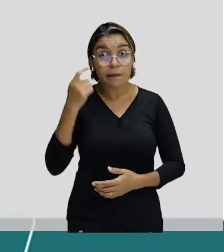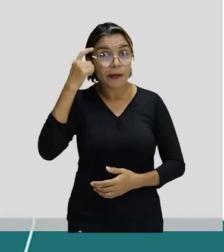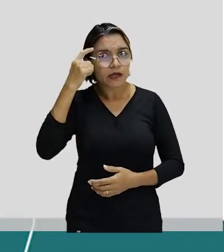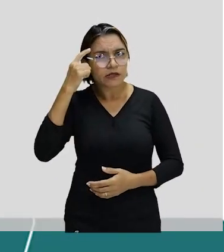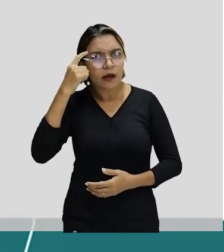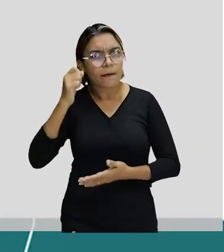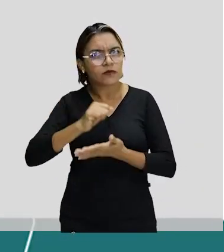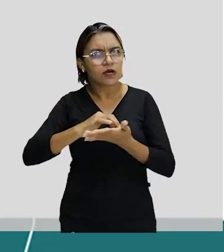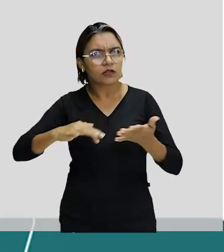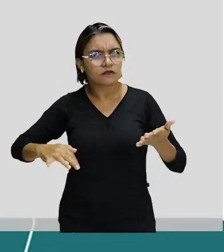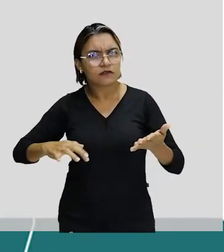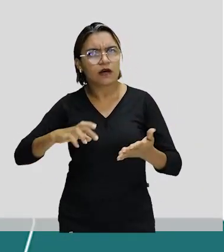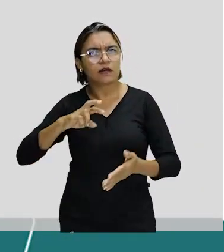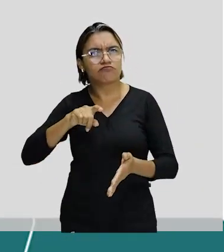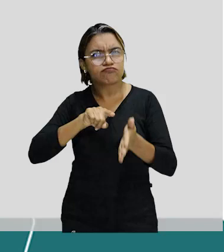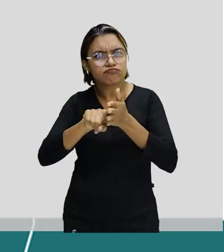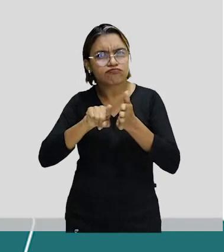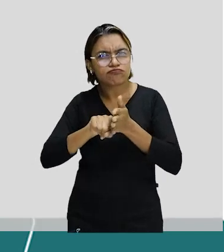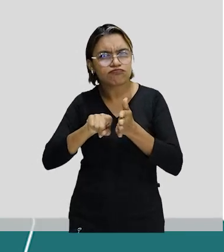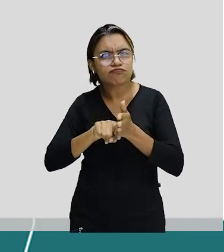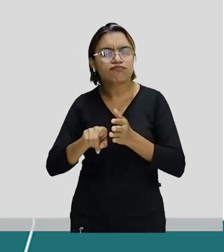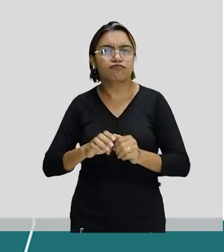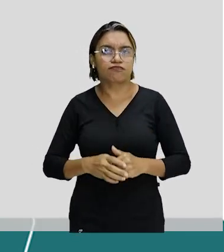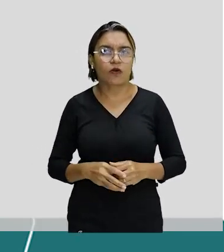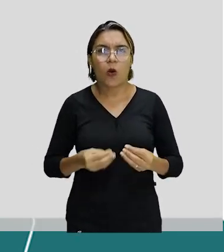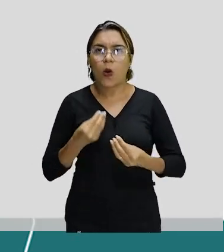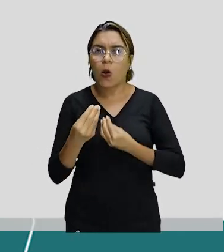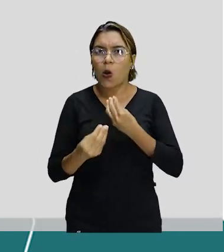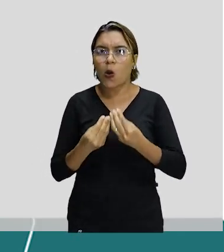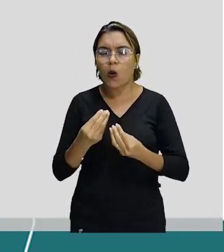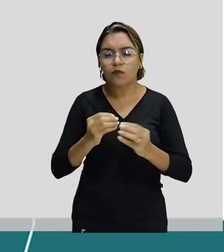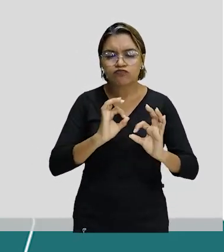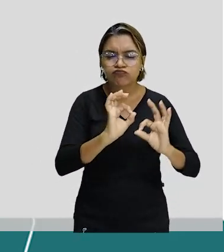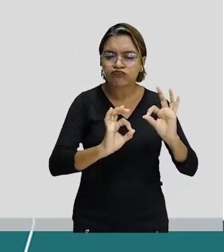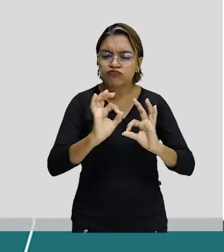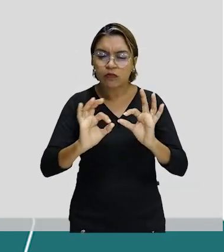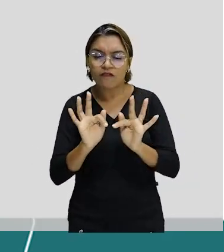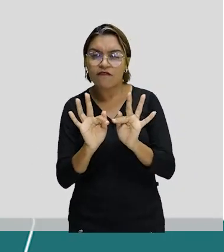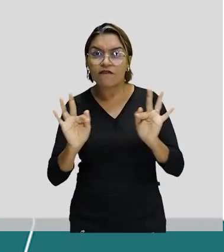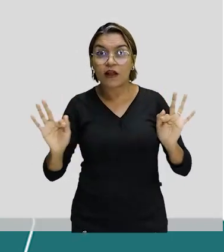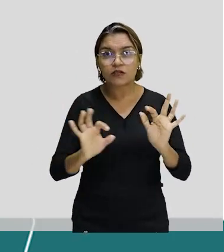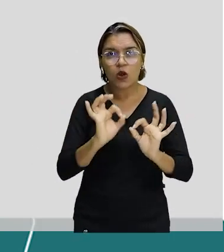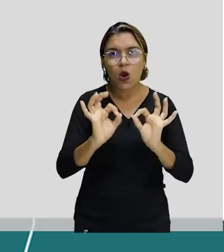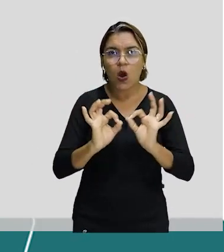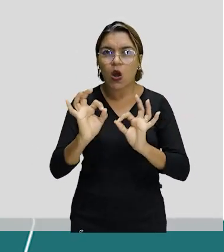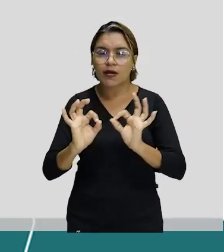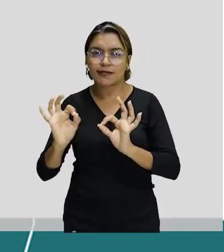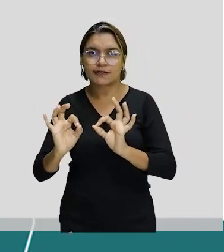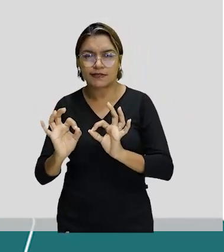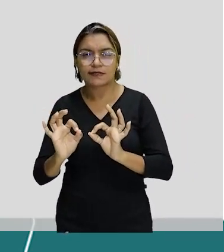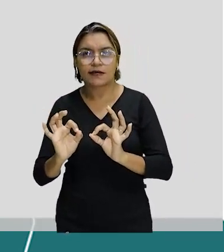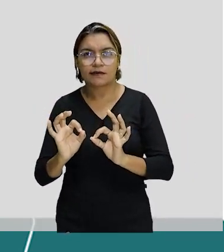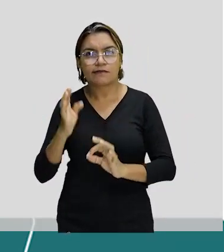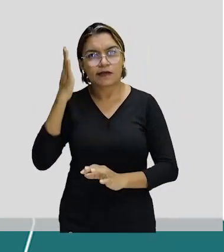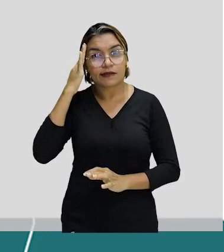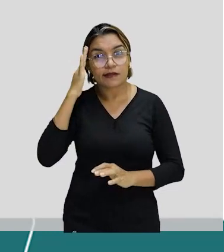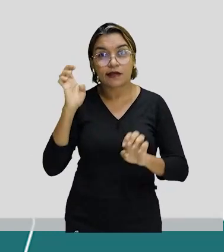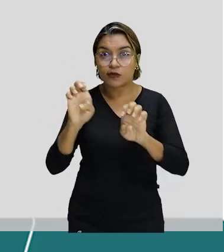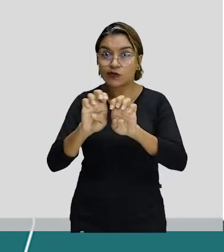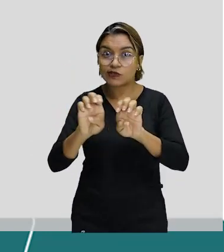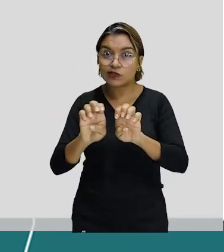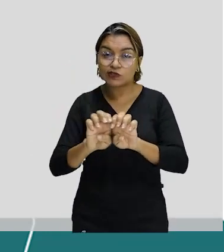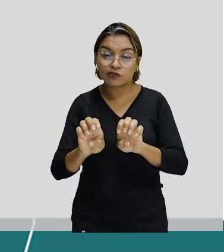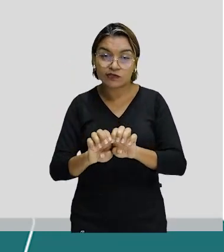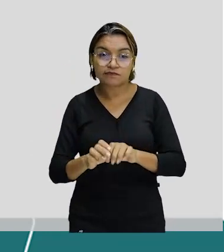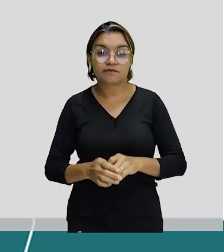justamente pensando nessa colocação, em como que eu devo organizar uma sentença, considerando aquelas estruturas, tá bom?